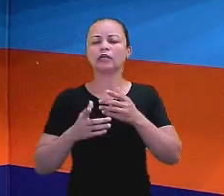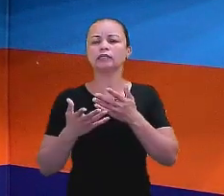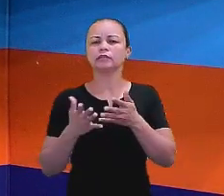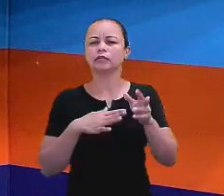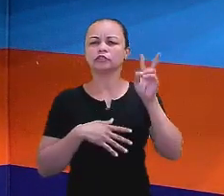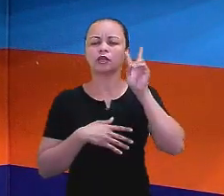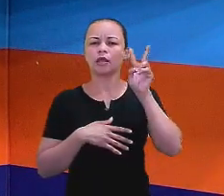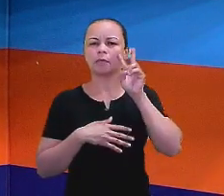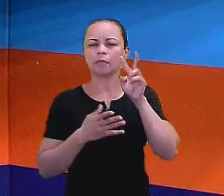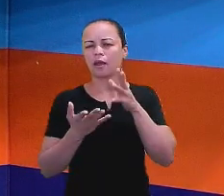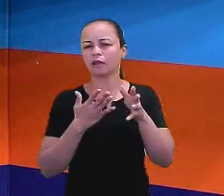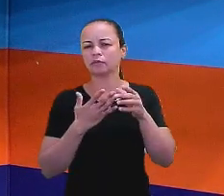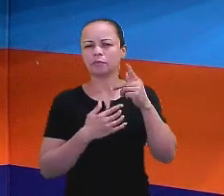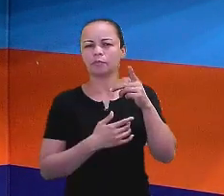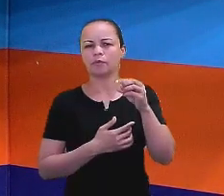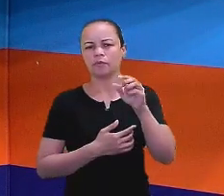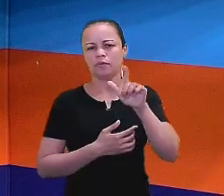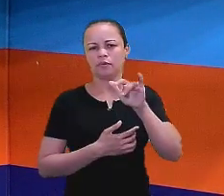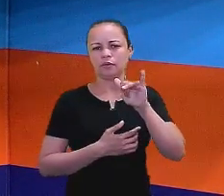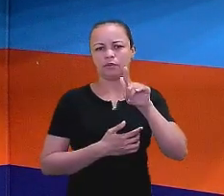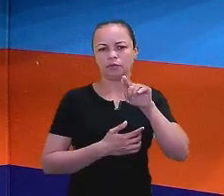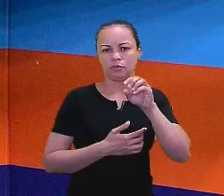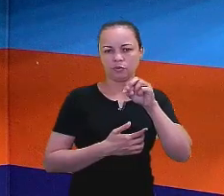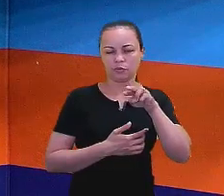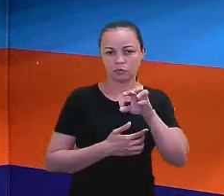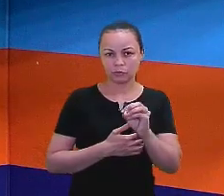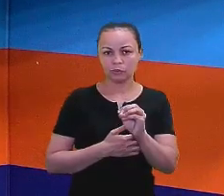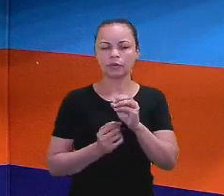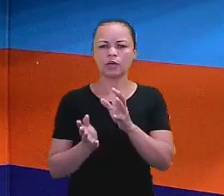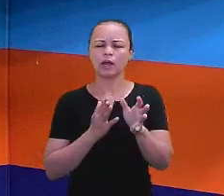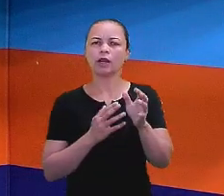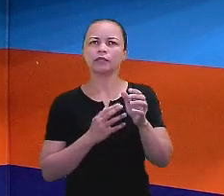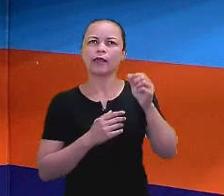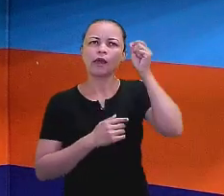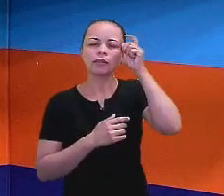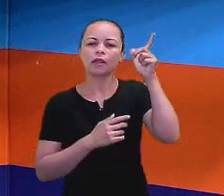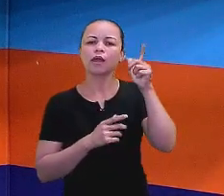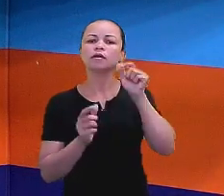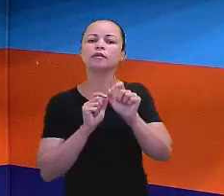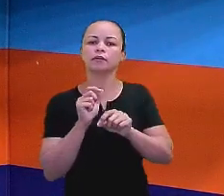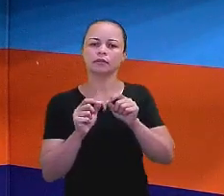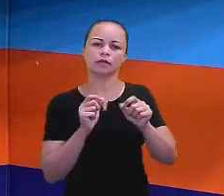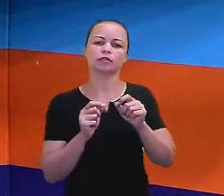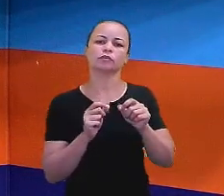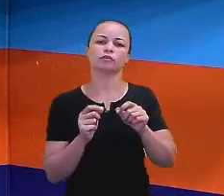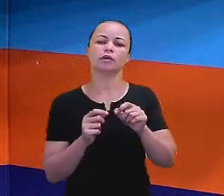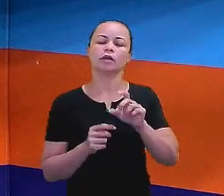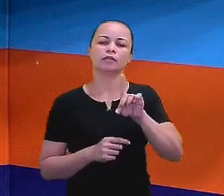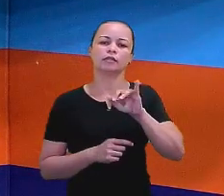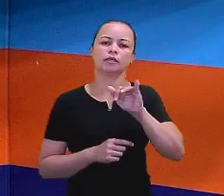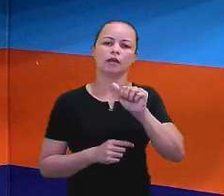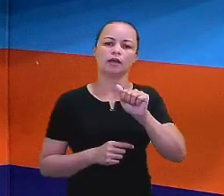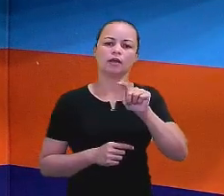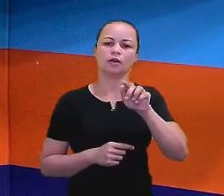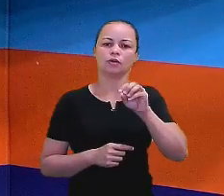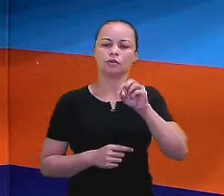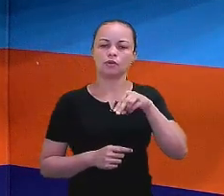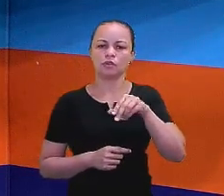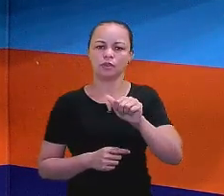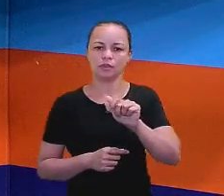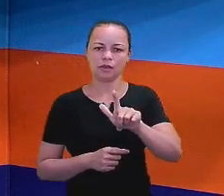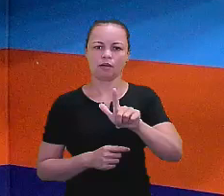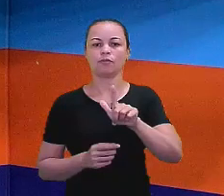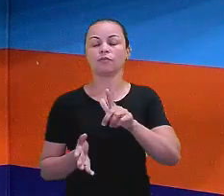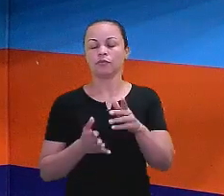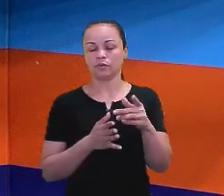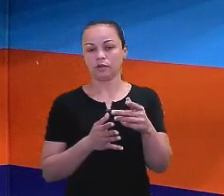de polígono, a gente lembra aí que tem aquela ideia também de diagonal no polígono. E aí a gente lembra que o triângulo